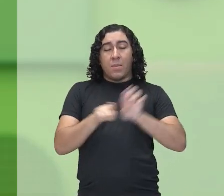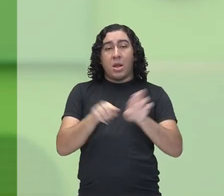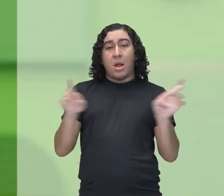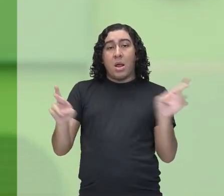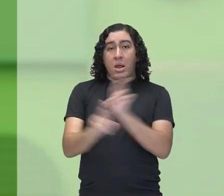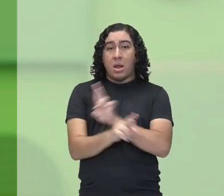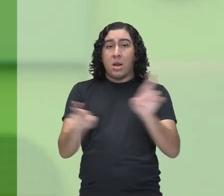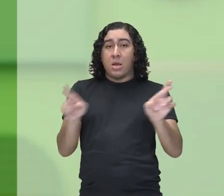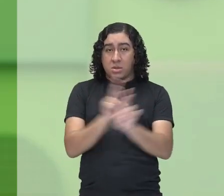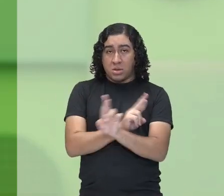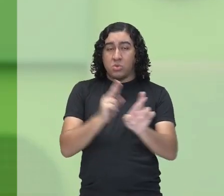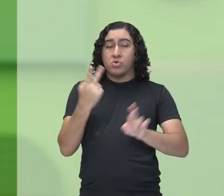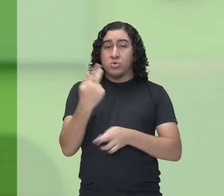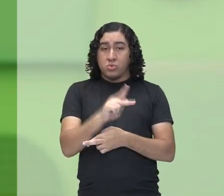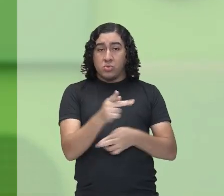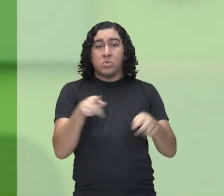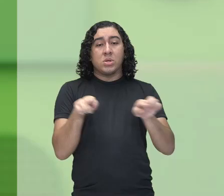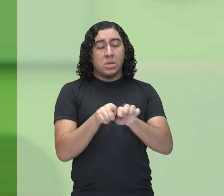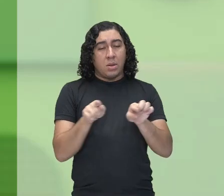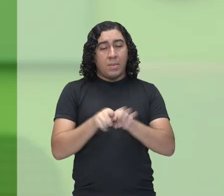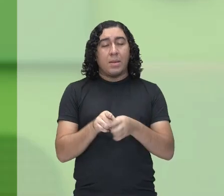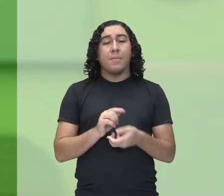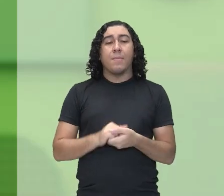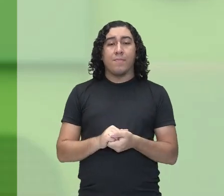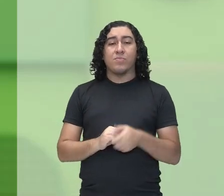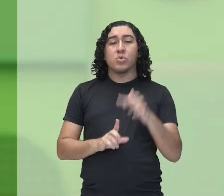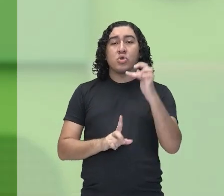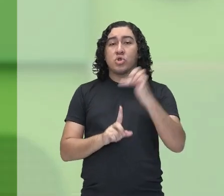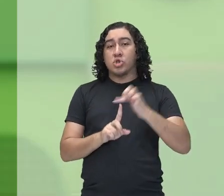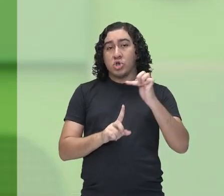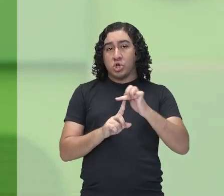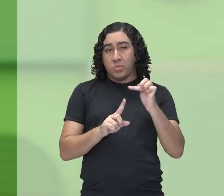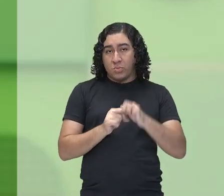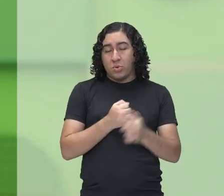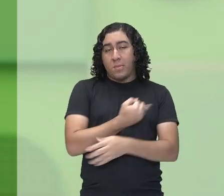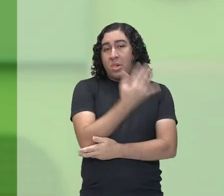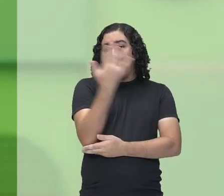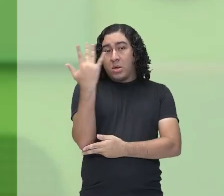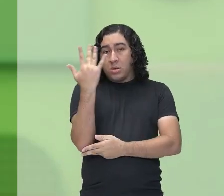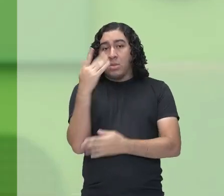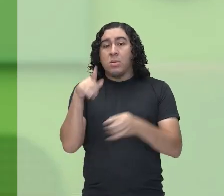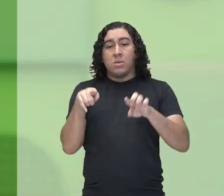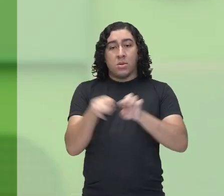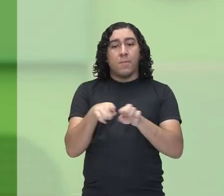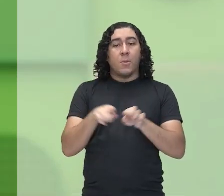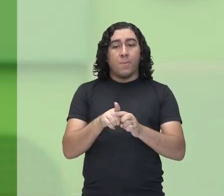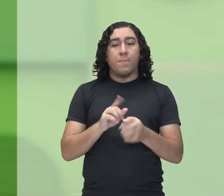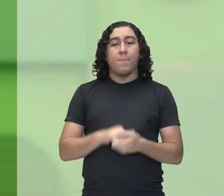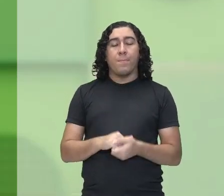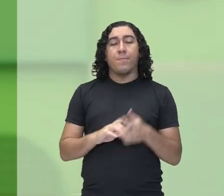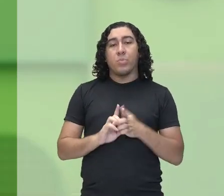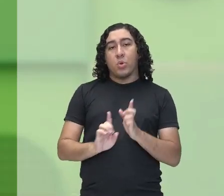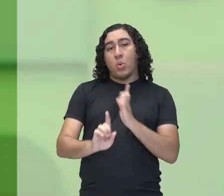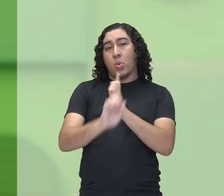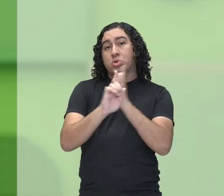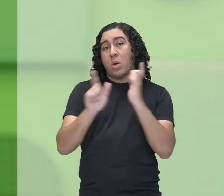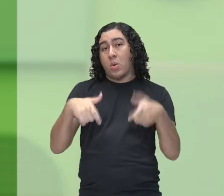relações ecológicas que há entre eles, dos tipos de plantas, né, que são encontrados na